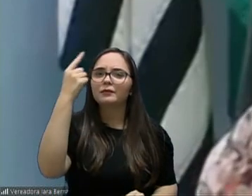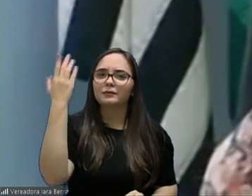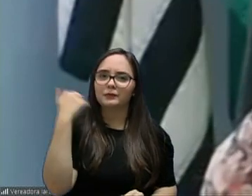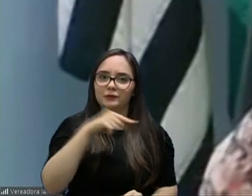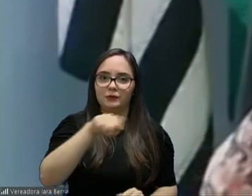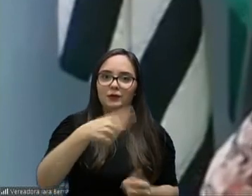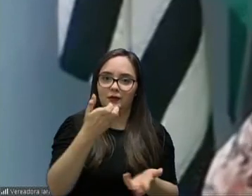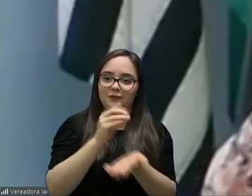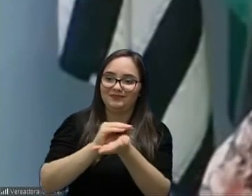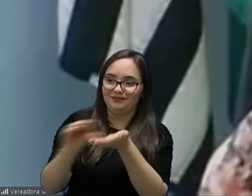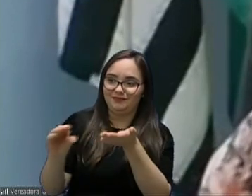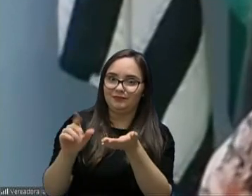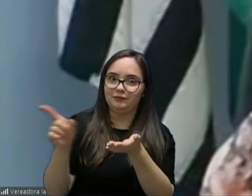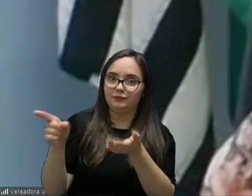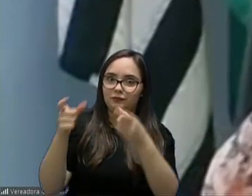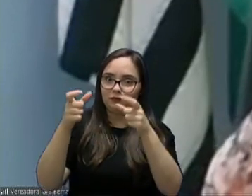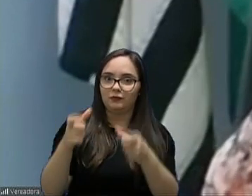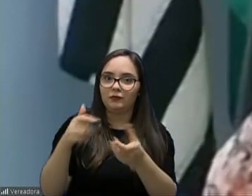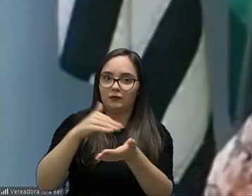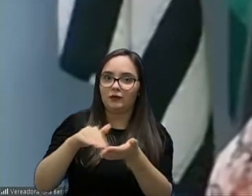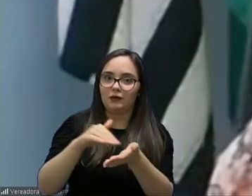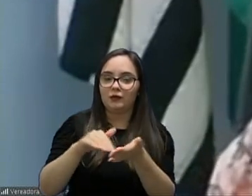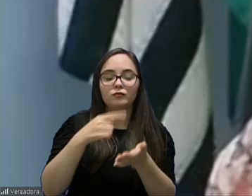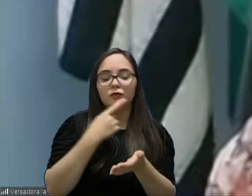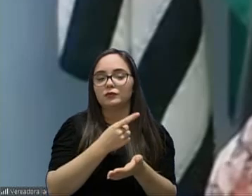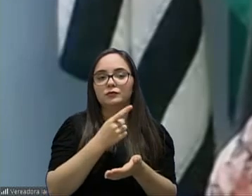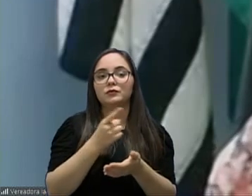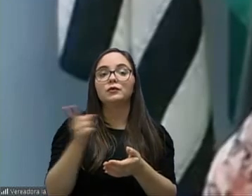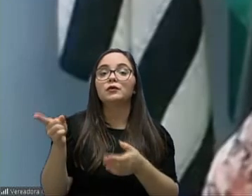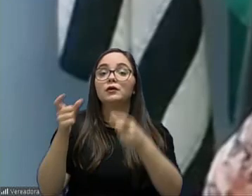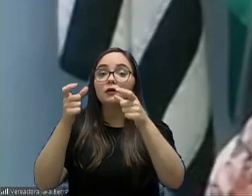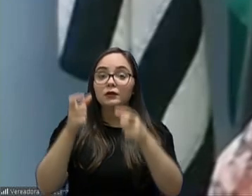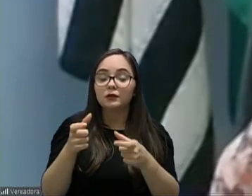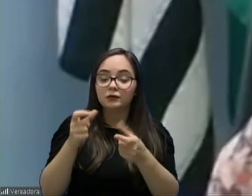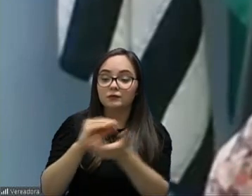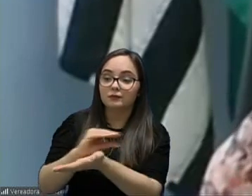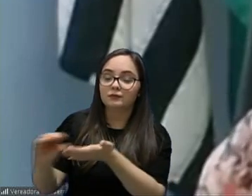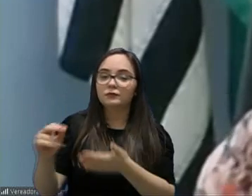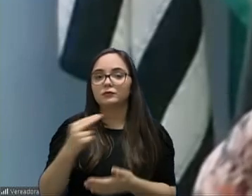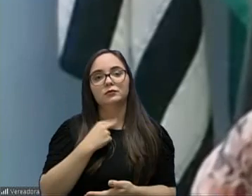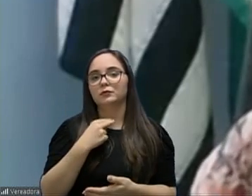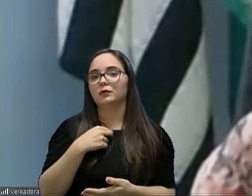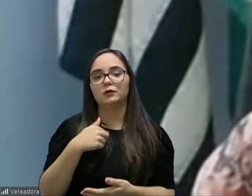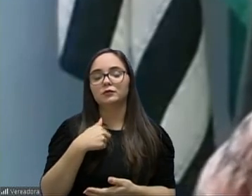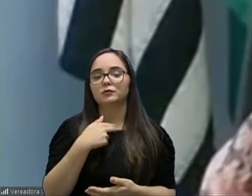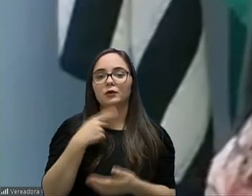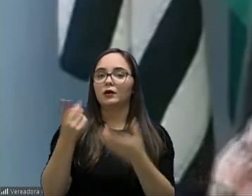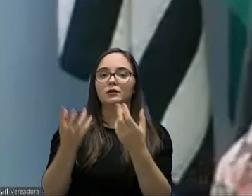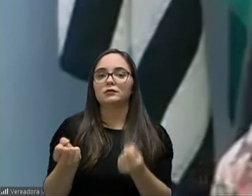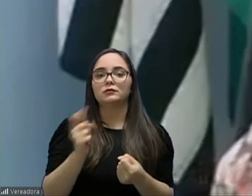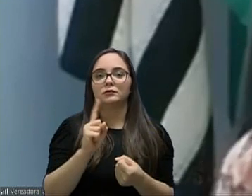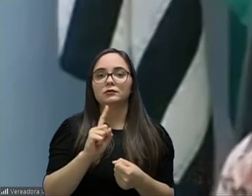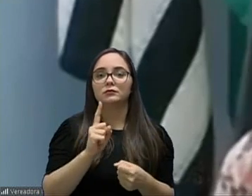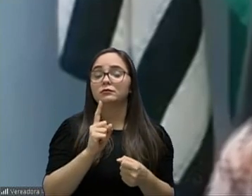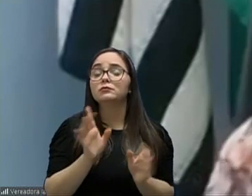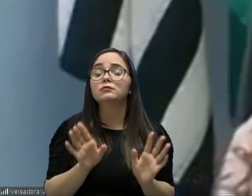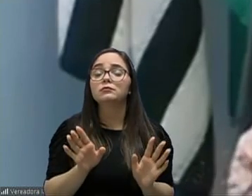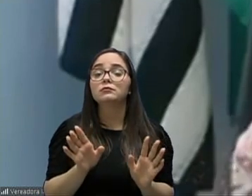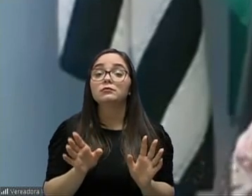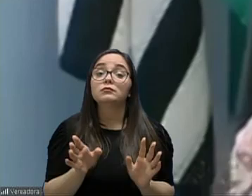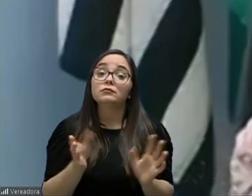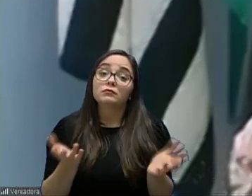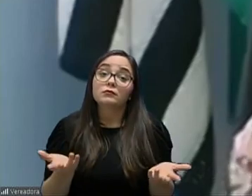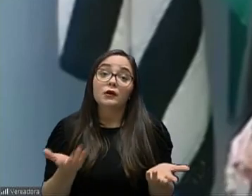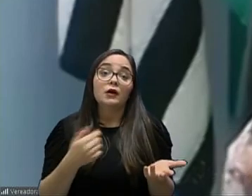passar recursos, o secretário Regalado falava, é despesa de capital, eu não vou mandar as emendas para a Santa Casa, ponto. E ainda